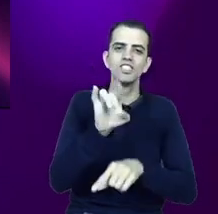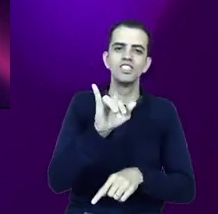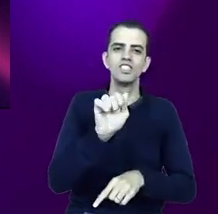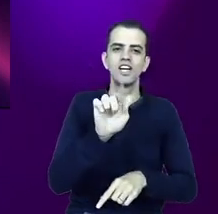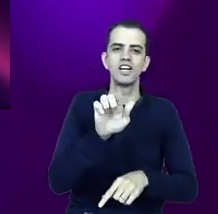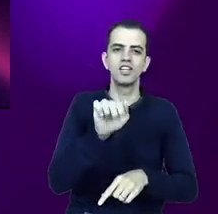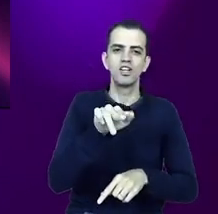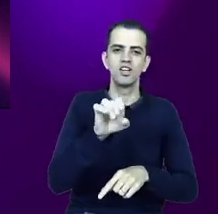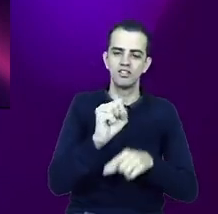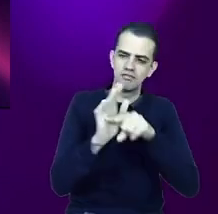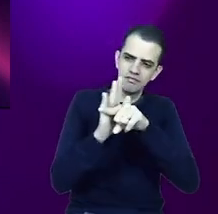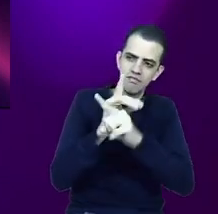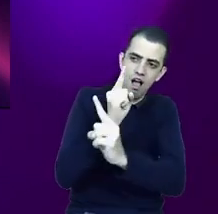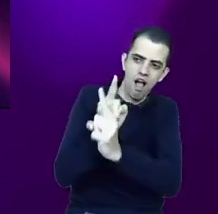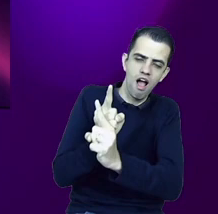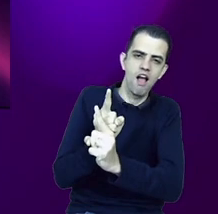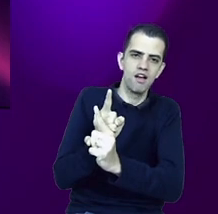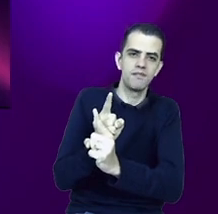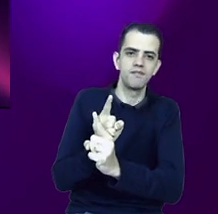relação à monitorização.